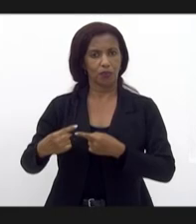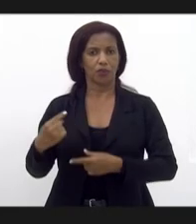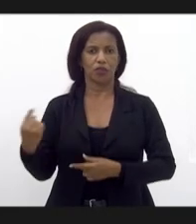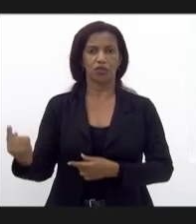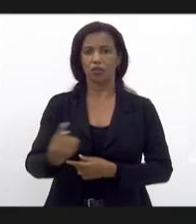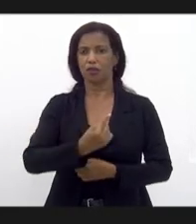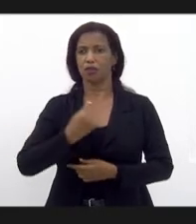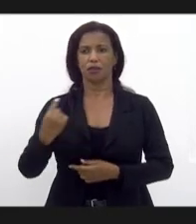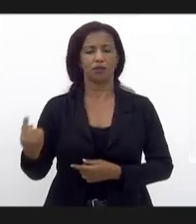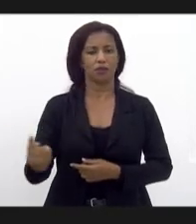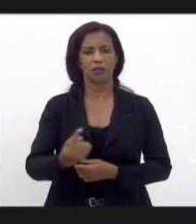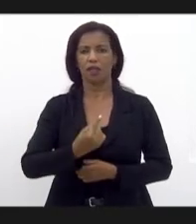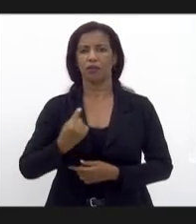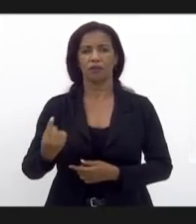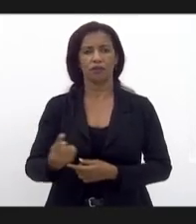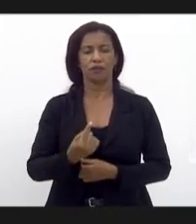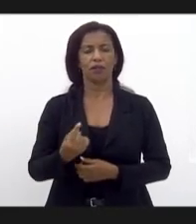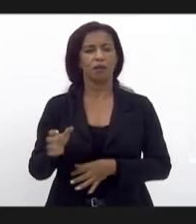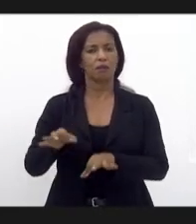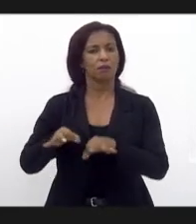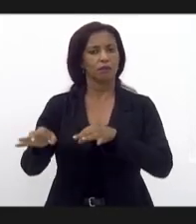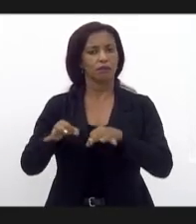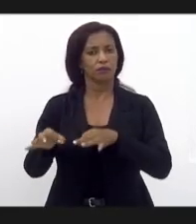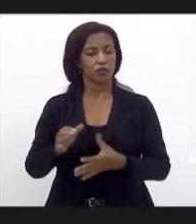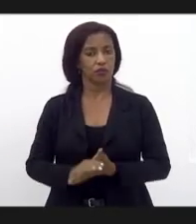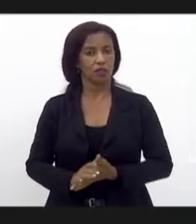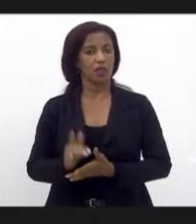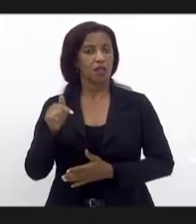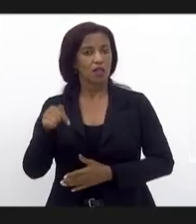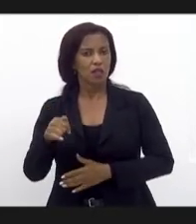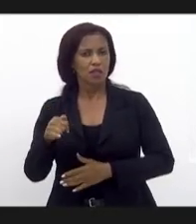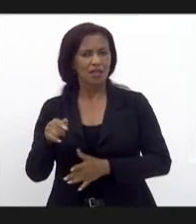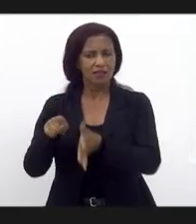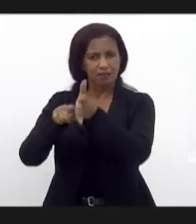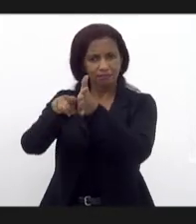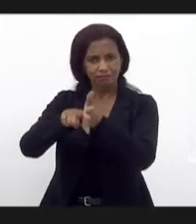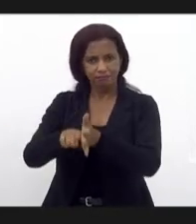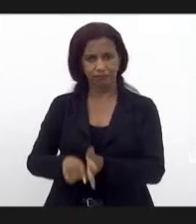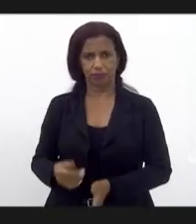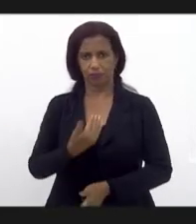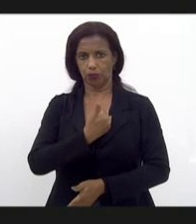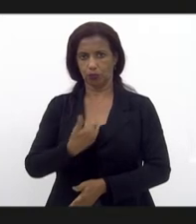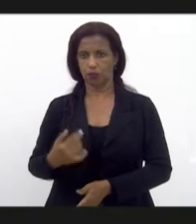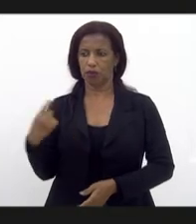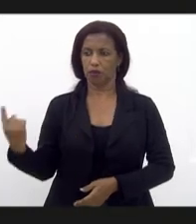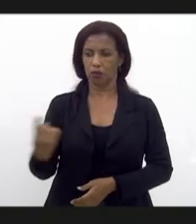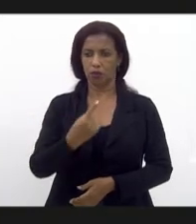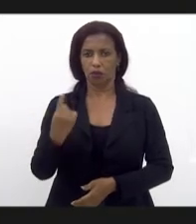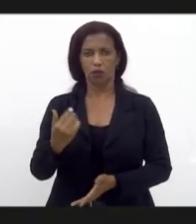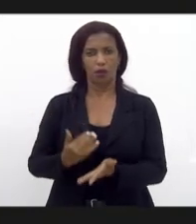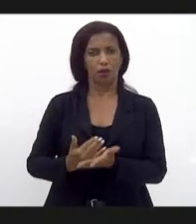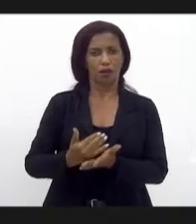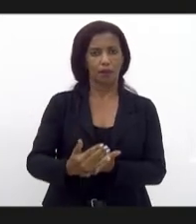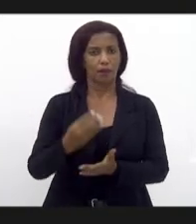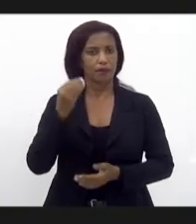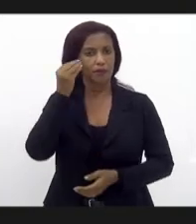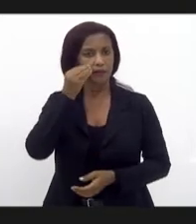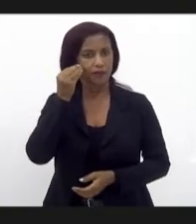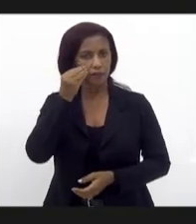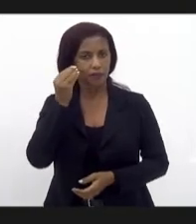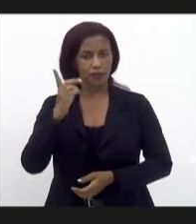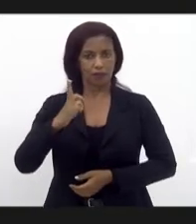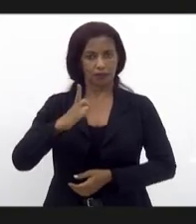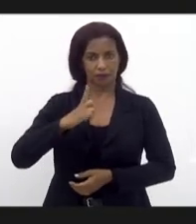também precisa tomar as medidas formais. Nessa consulta pública, nós colocamos, a partir de experiências que